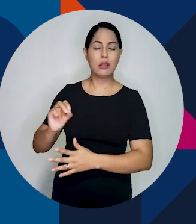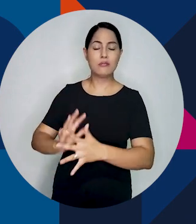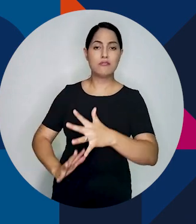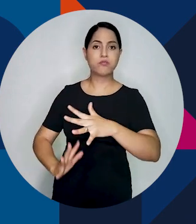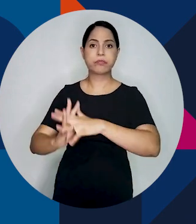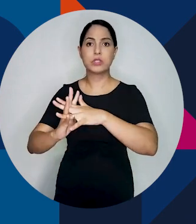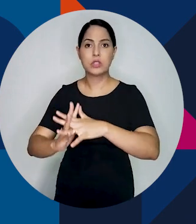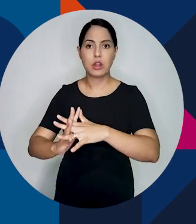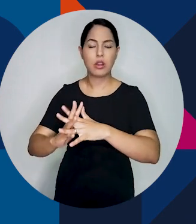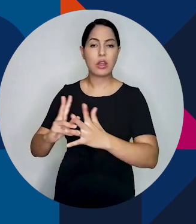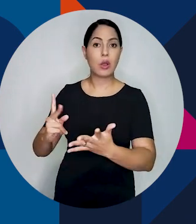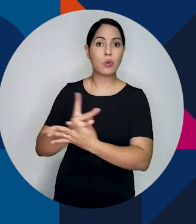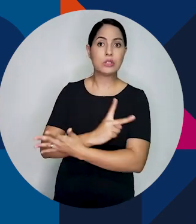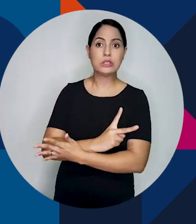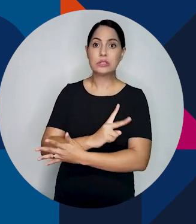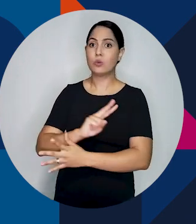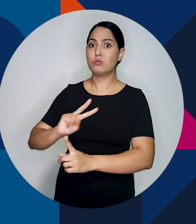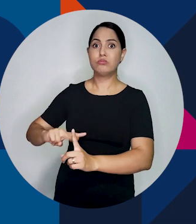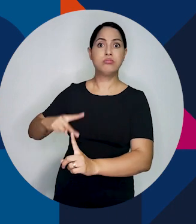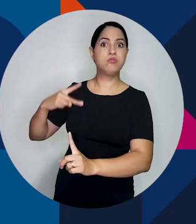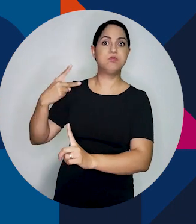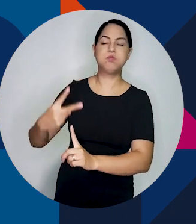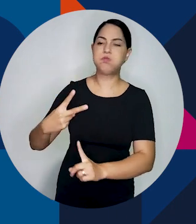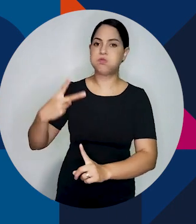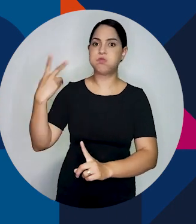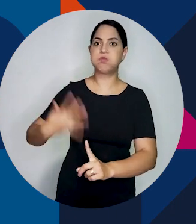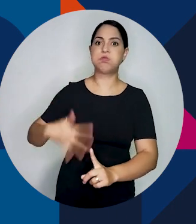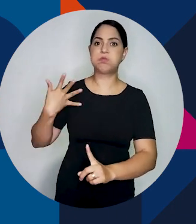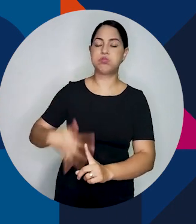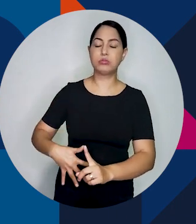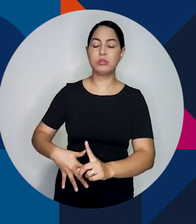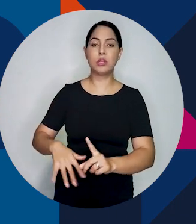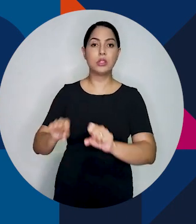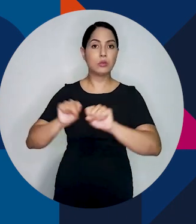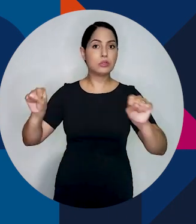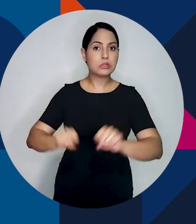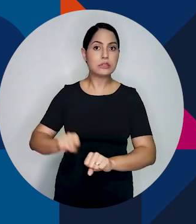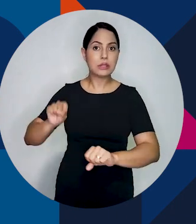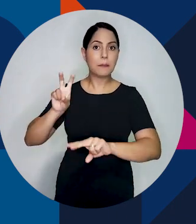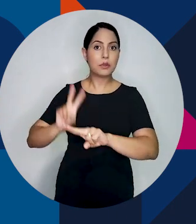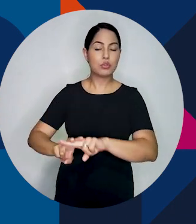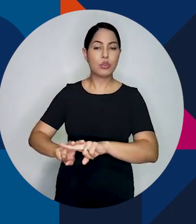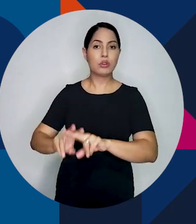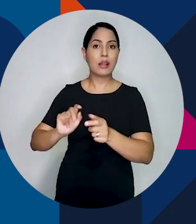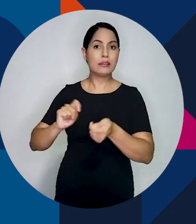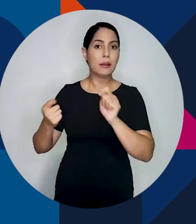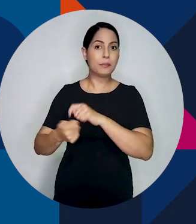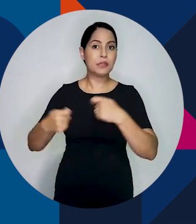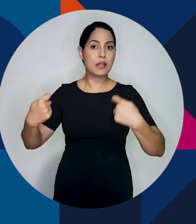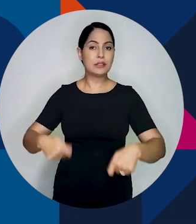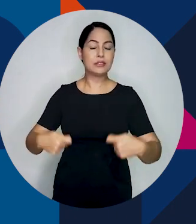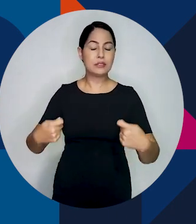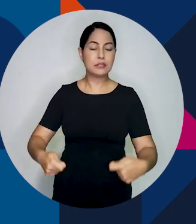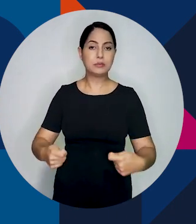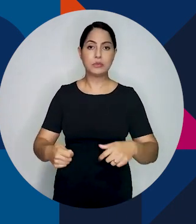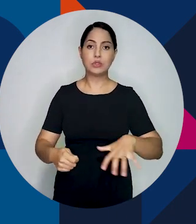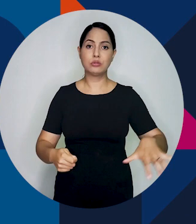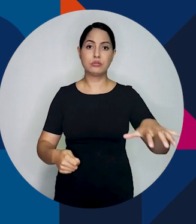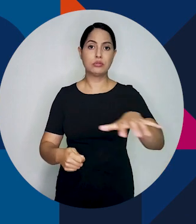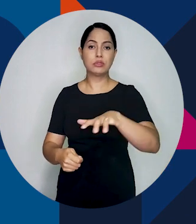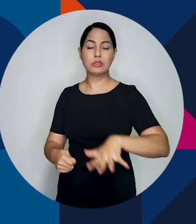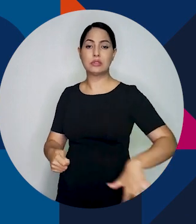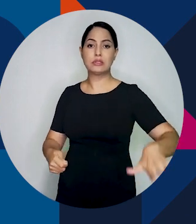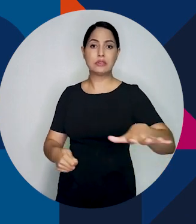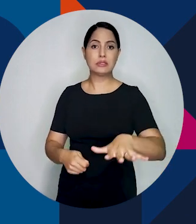menos isso, ou seja, o presídio dobrou de tamanho de um dia para o outro. O sistema carcerário teve que se adaptar, os